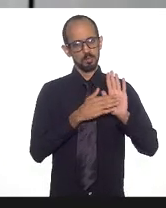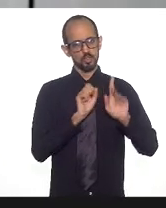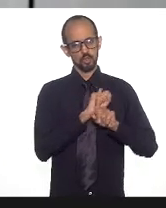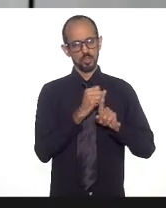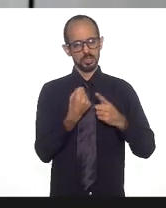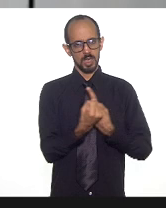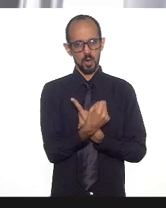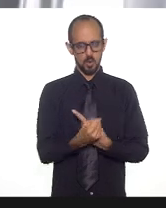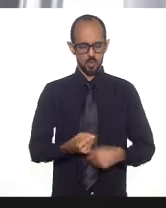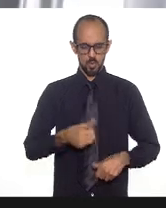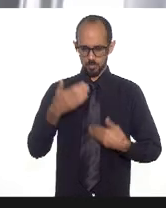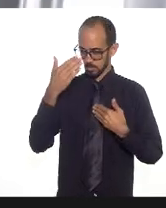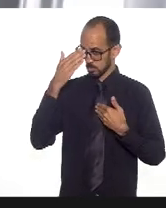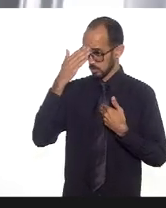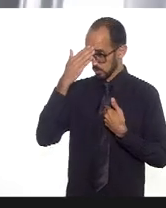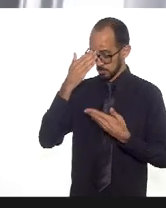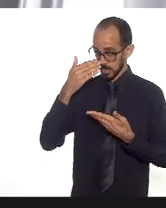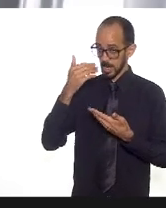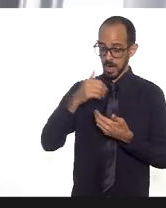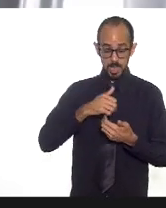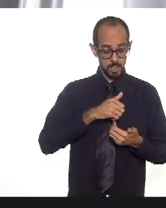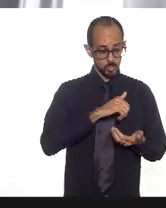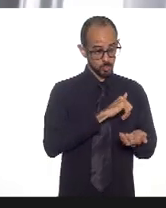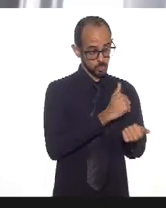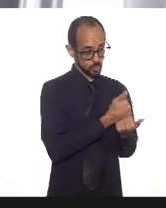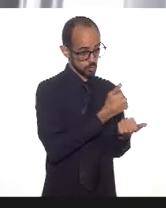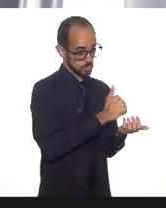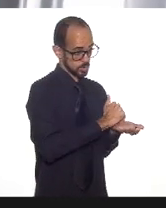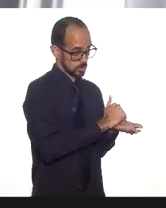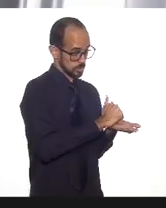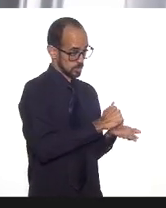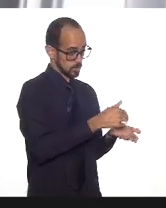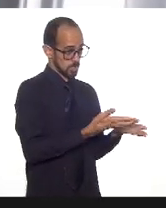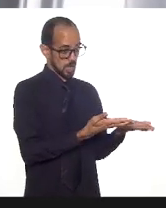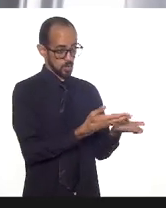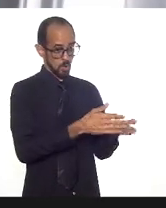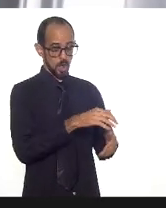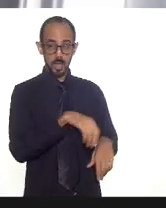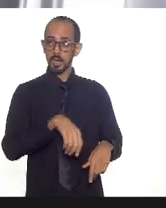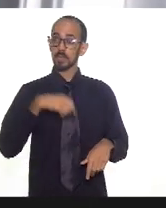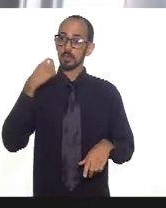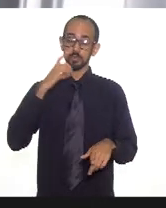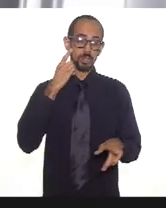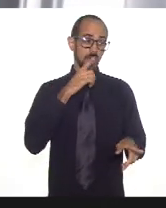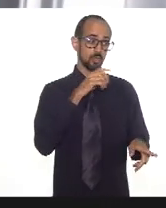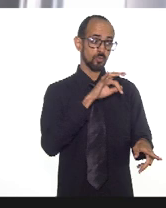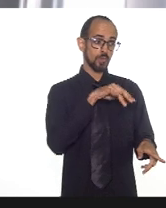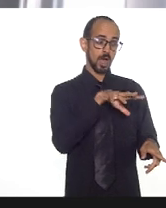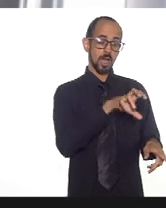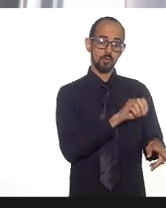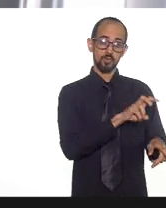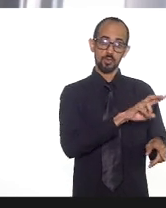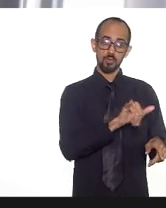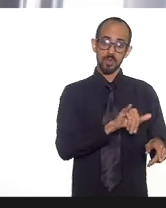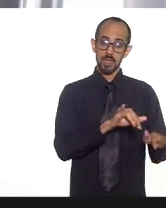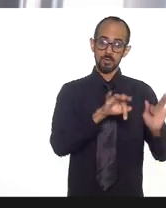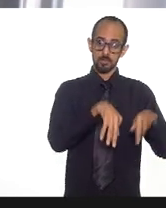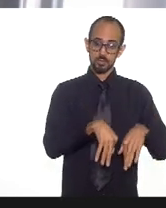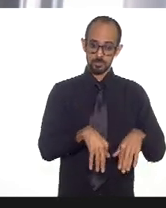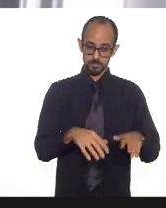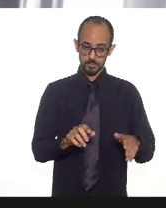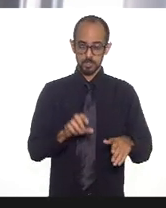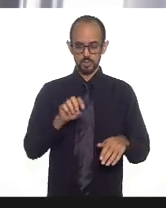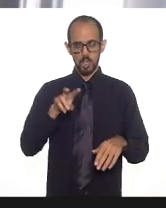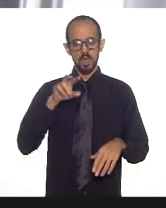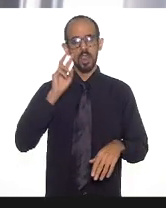todos. Obrigado, subsecretário. Vou passar a palavra para o deputado Flávio Serafini fazer o encerramento, só lembrando, então, dos nossos encaminhamentos. Uma reunião